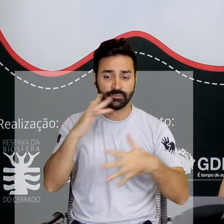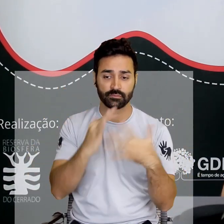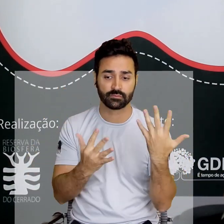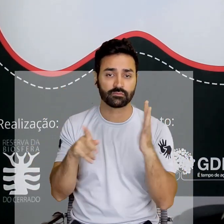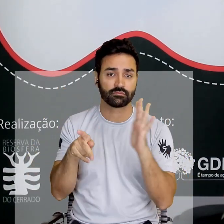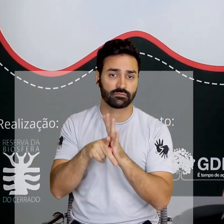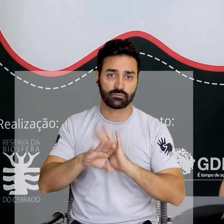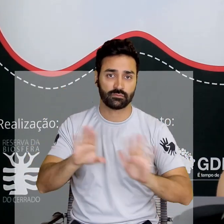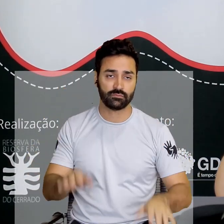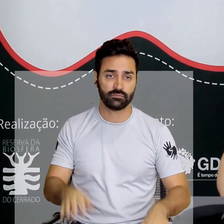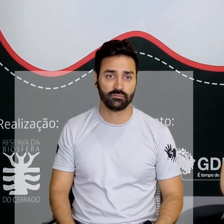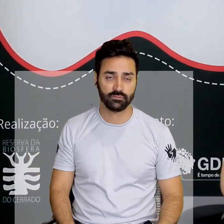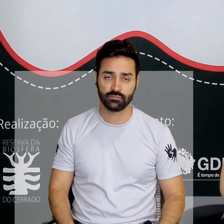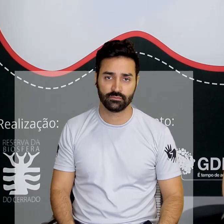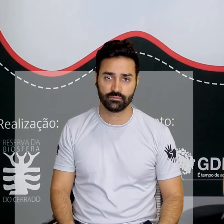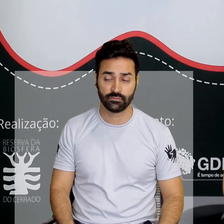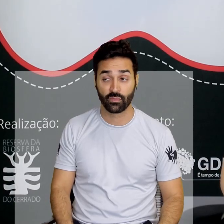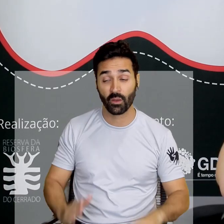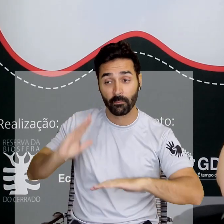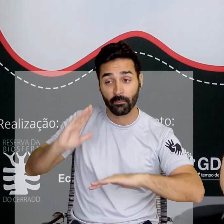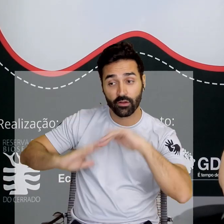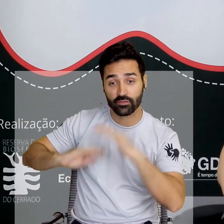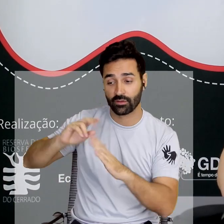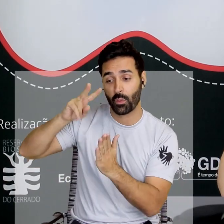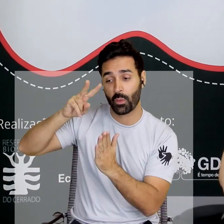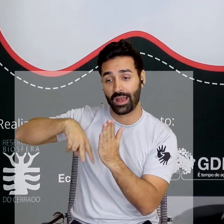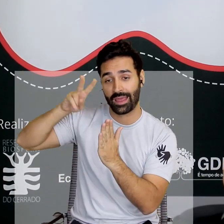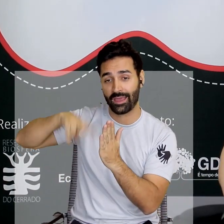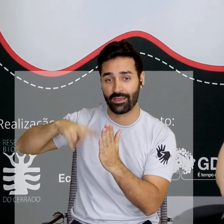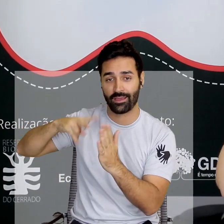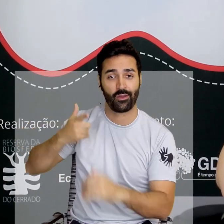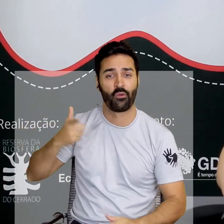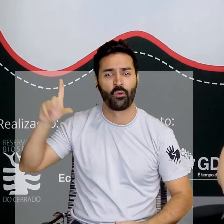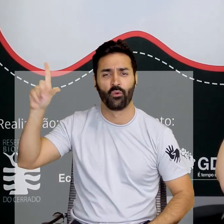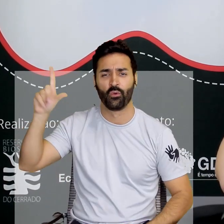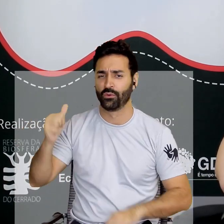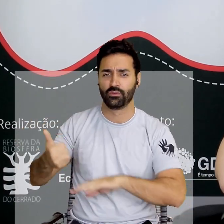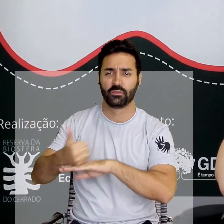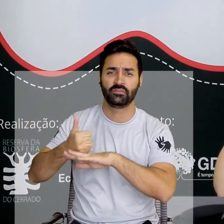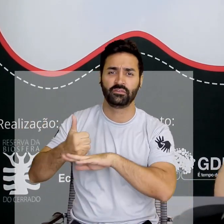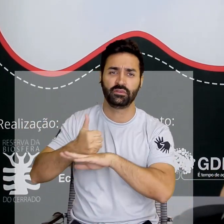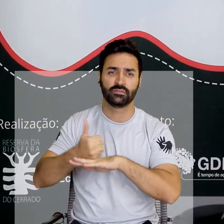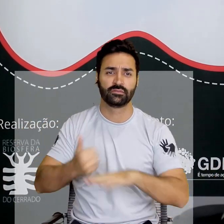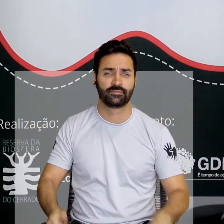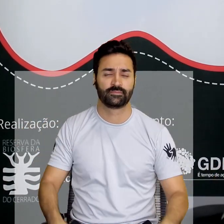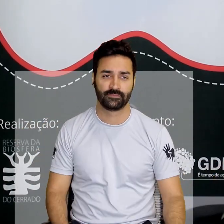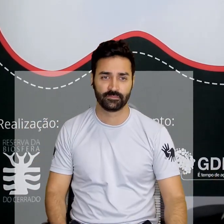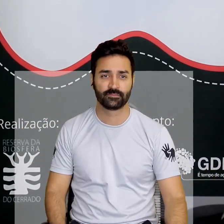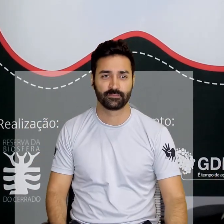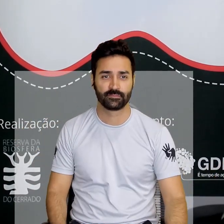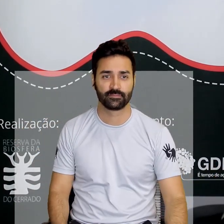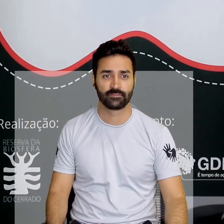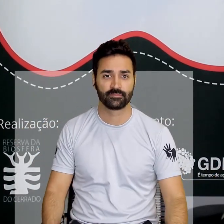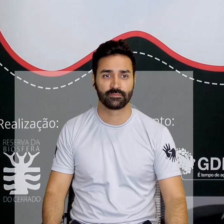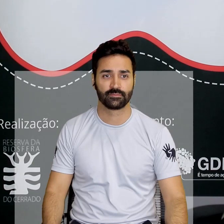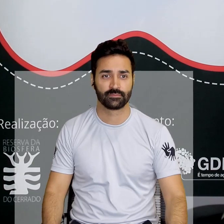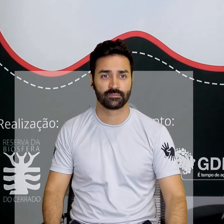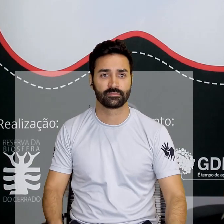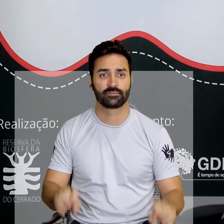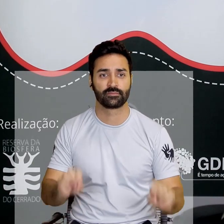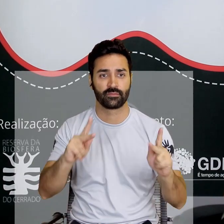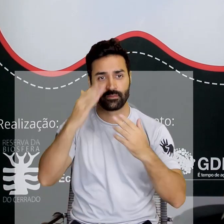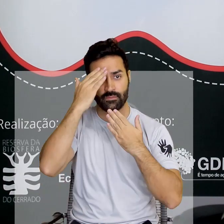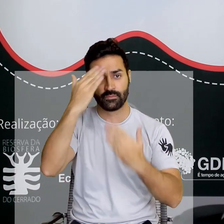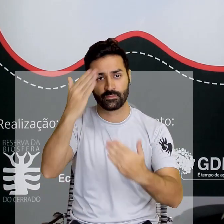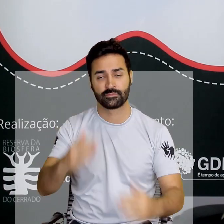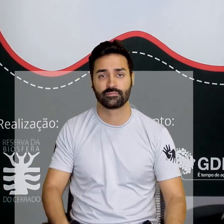surdez e inclusão. Ledor é uma outra categoria profissional. Tá bom, obrigada. Por